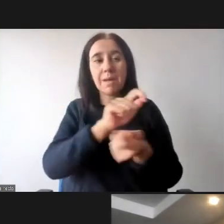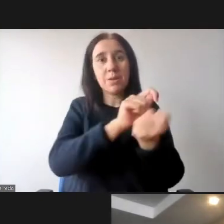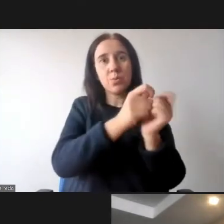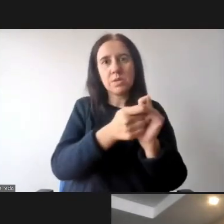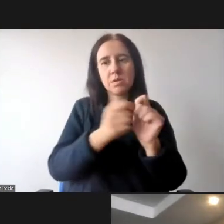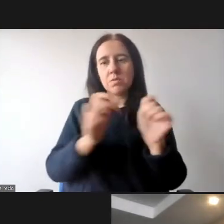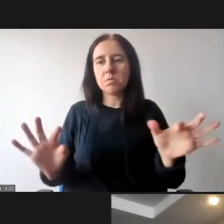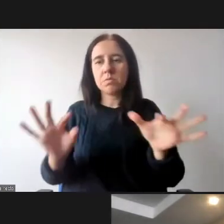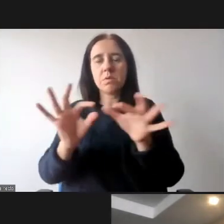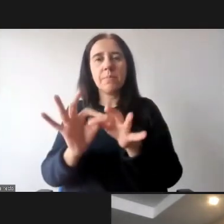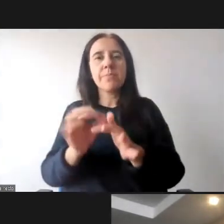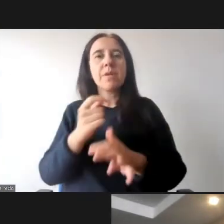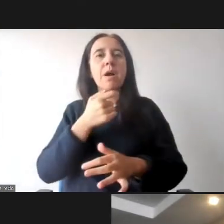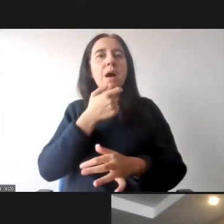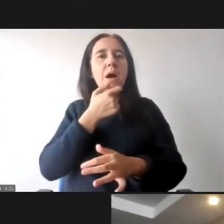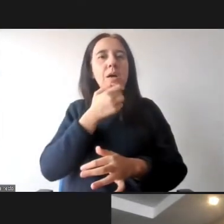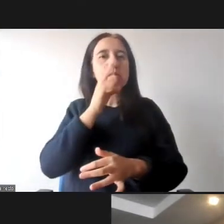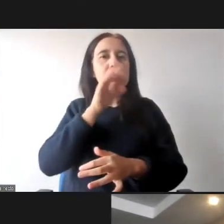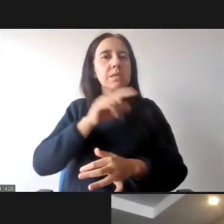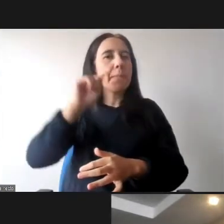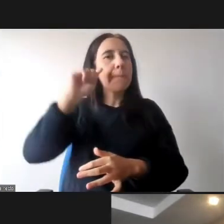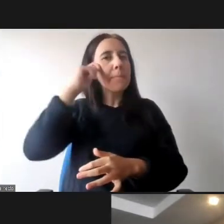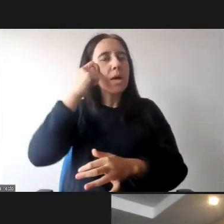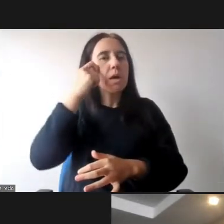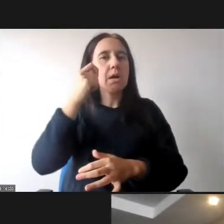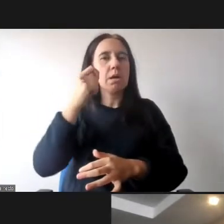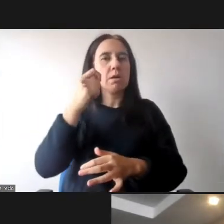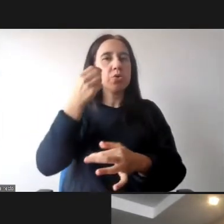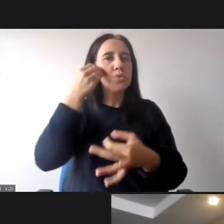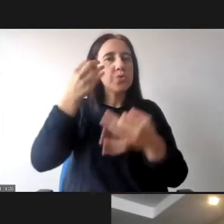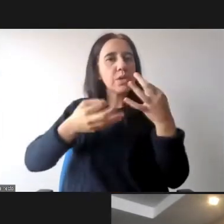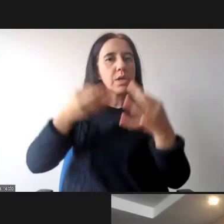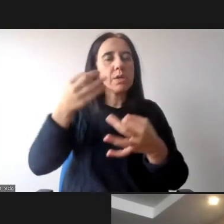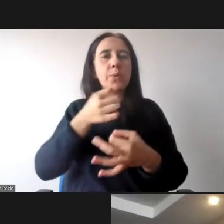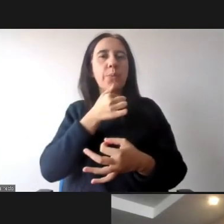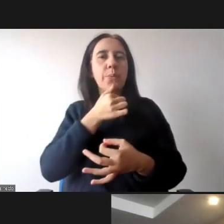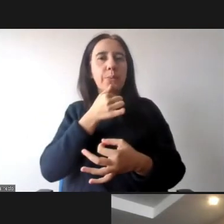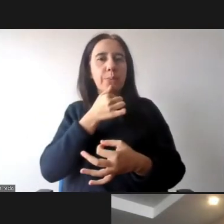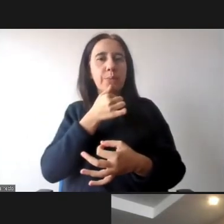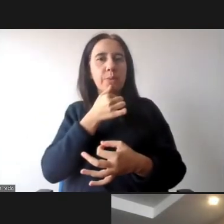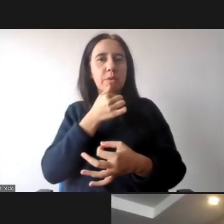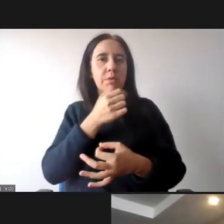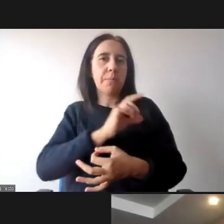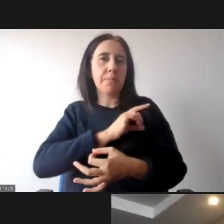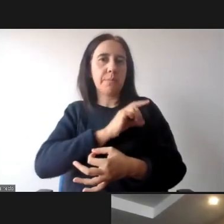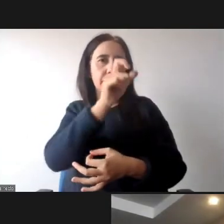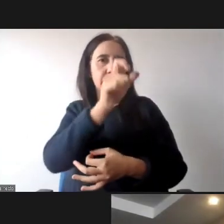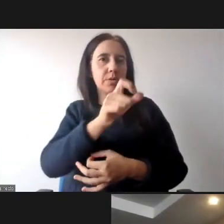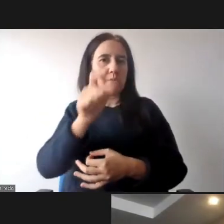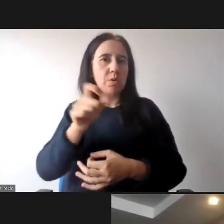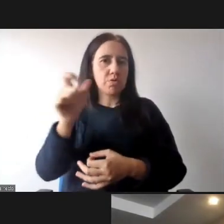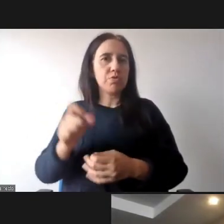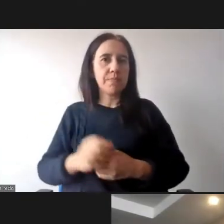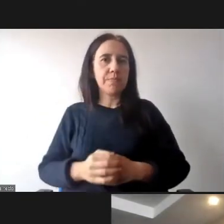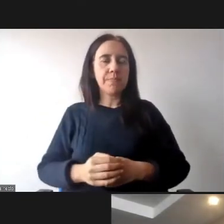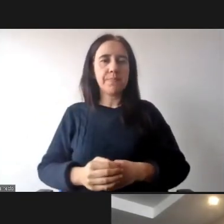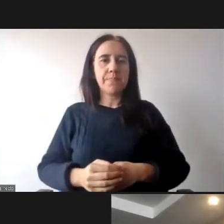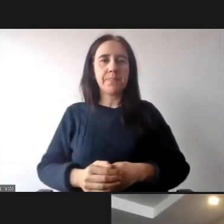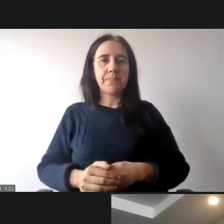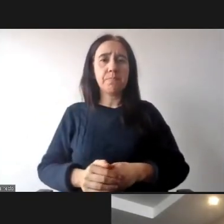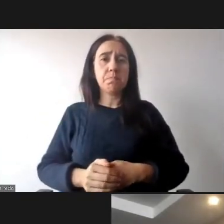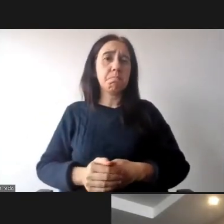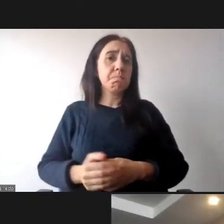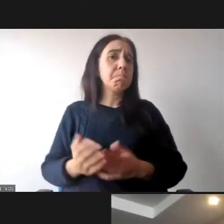quando estiver em causa a lesão de posições jurídicas de particulares. O